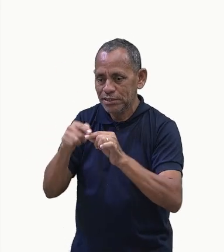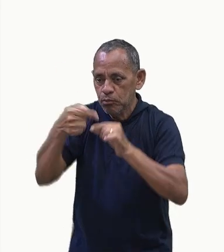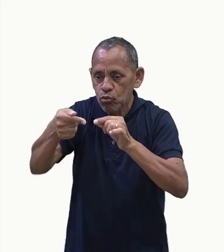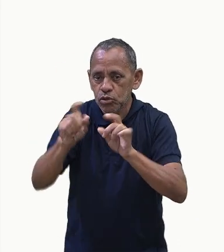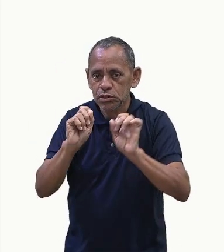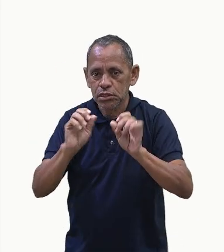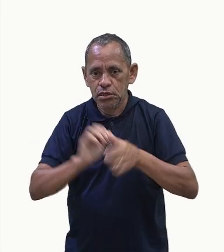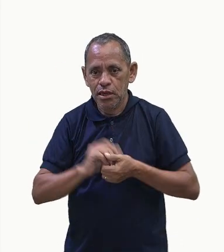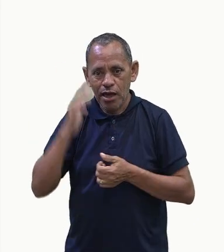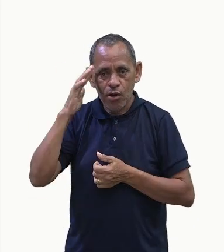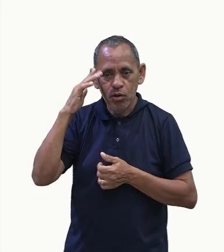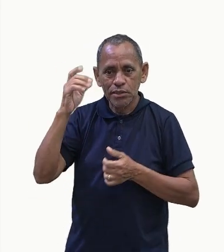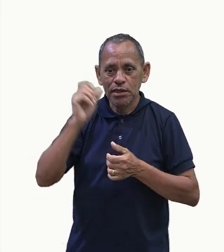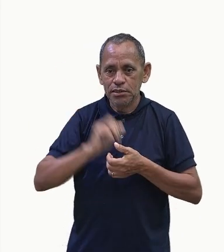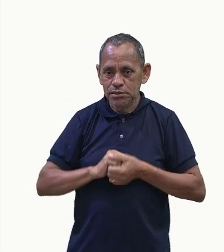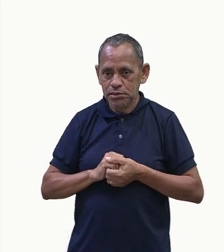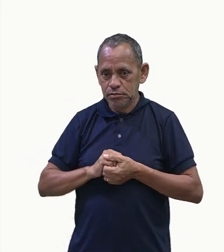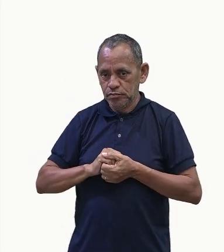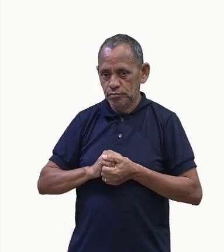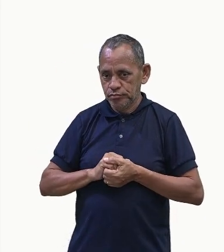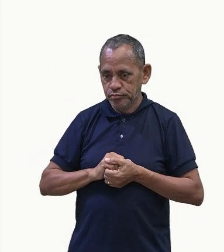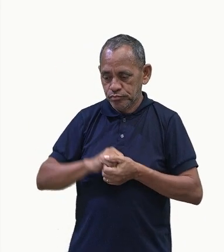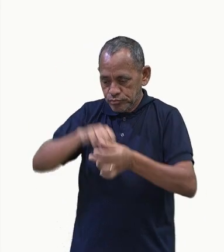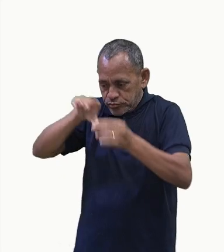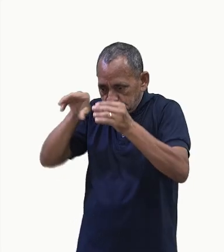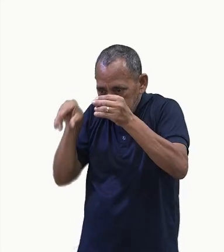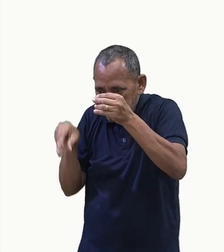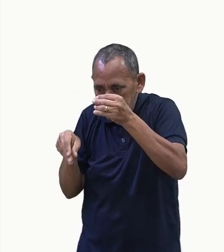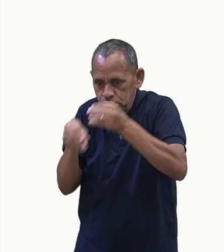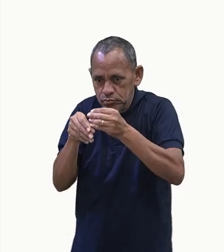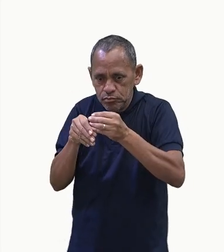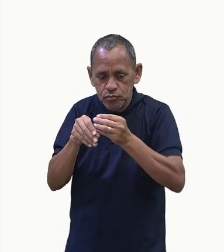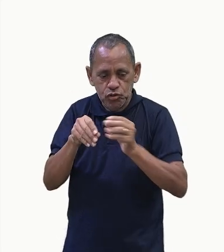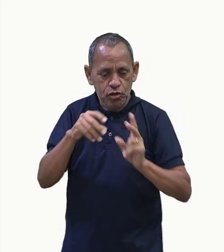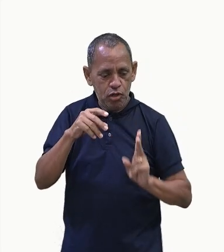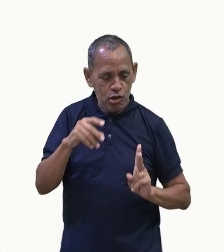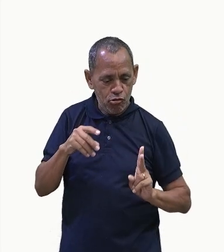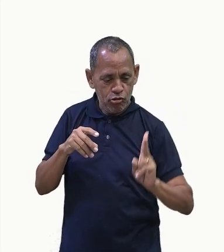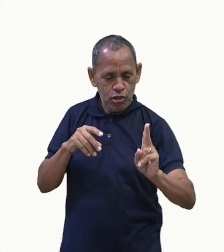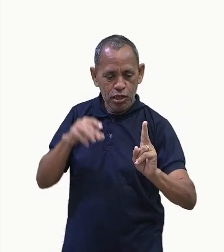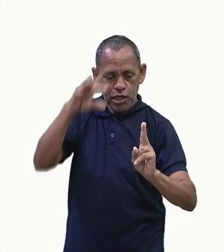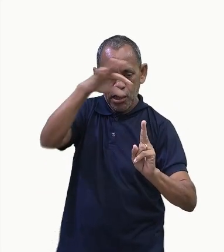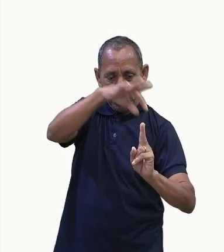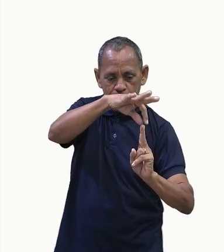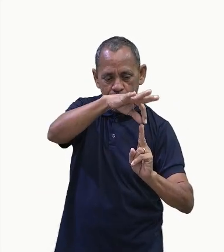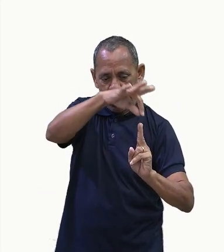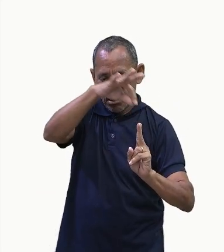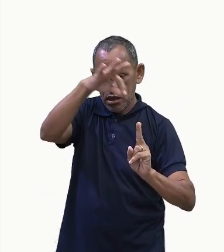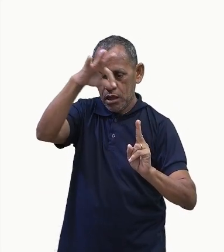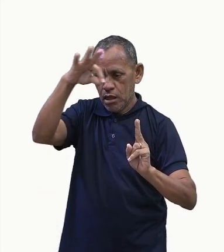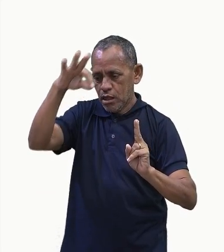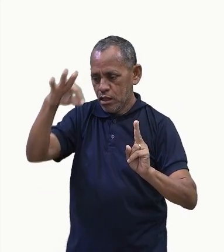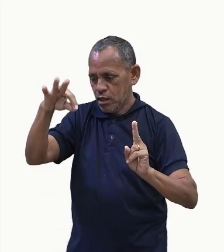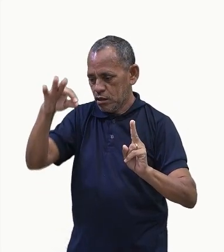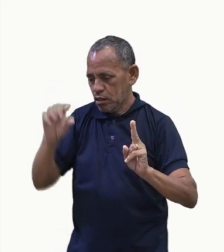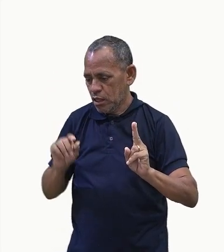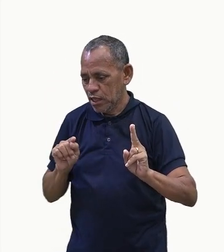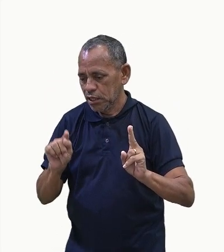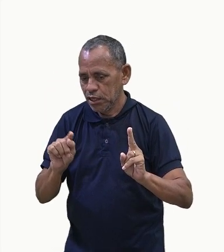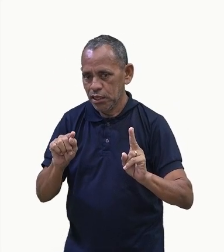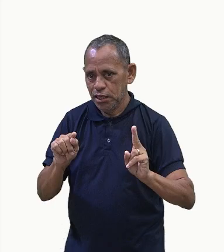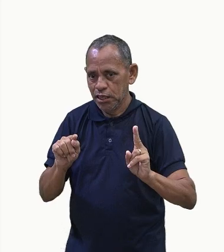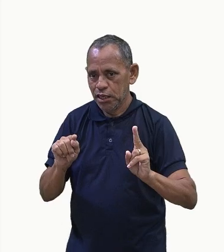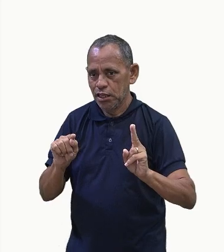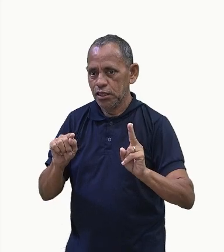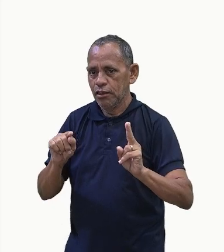disso, ocorre, né, a inserção do fragmento de interesse. E, por última etapa, a gente tem a fixação.